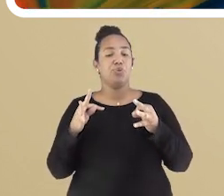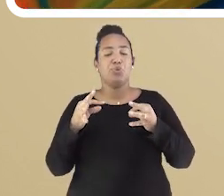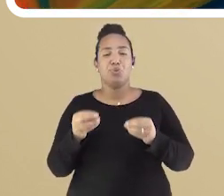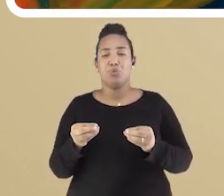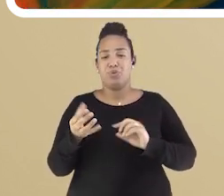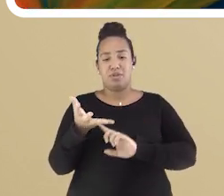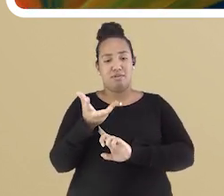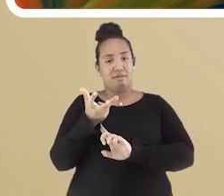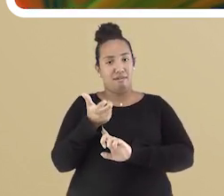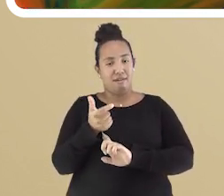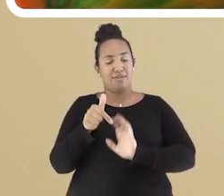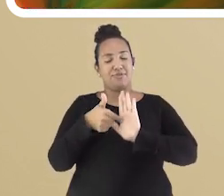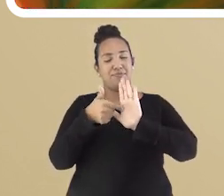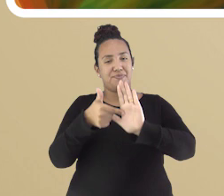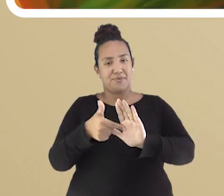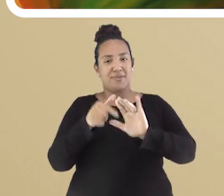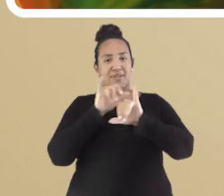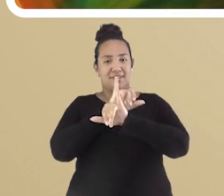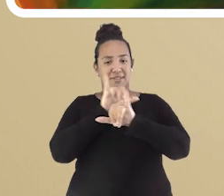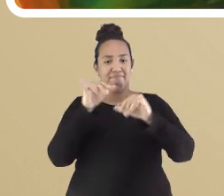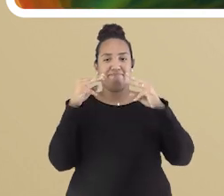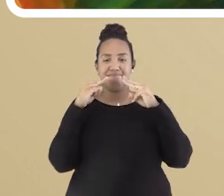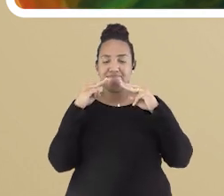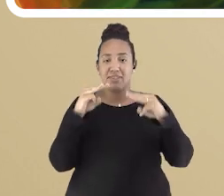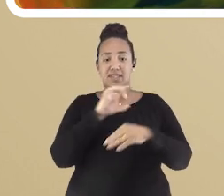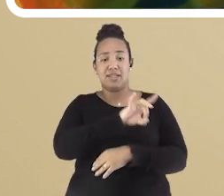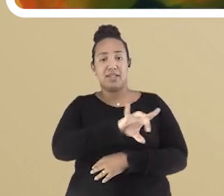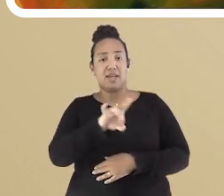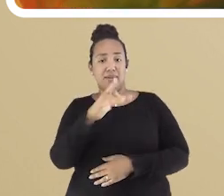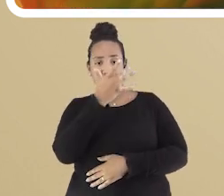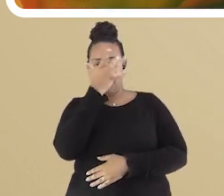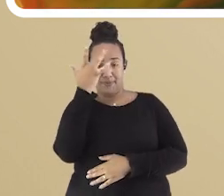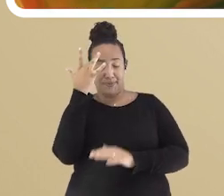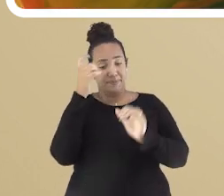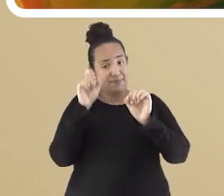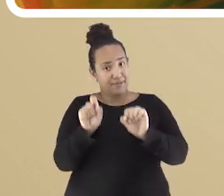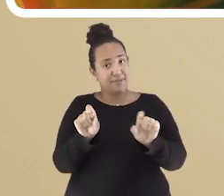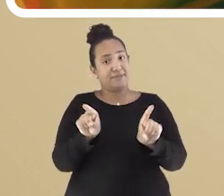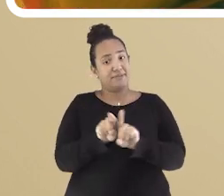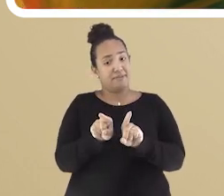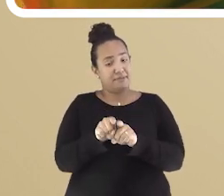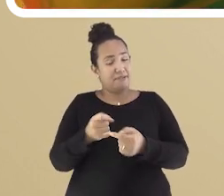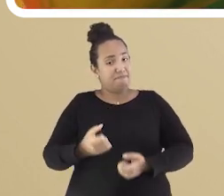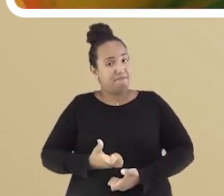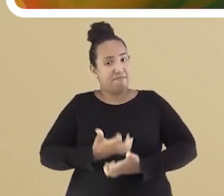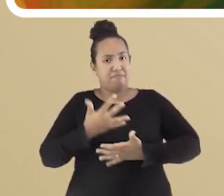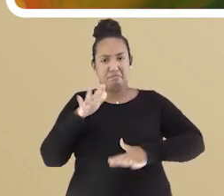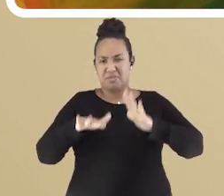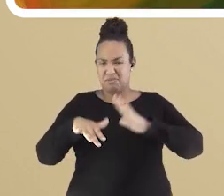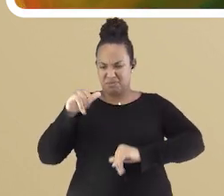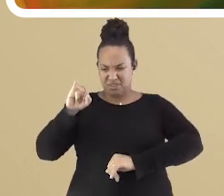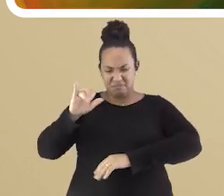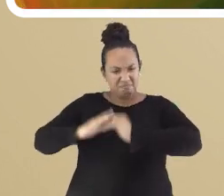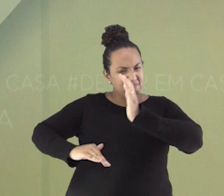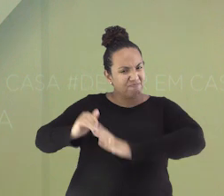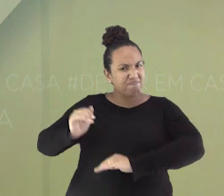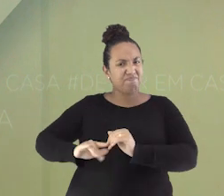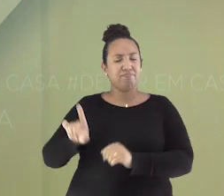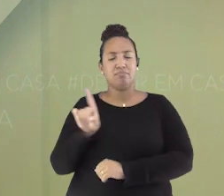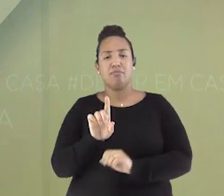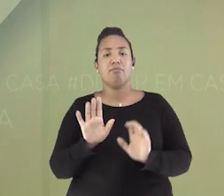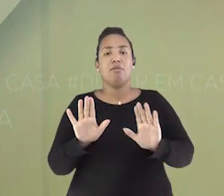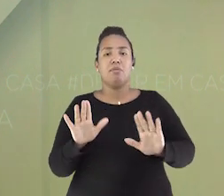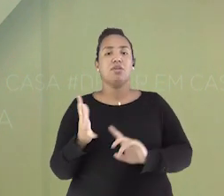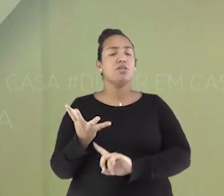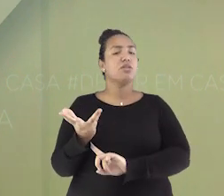transmitir uma mensagem a quem aprecia, e cada pessoa pode se expressar também, mesmo que não seja artista profissional. Mas o